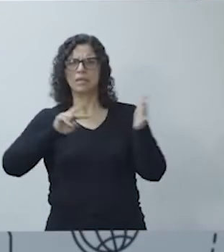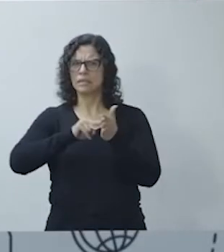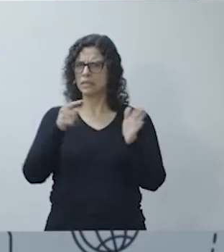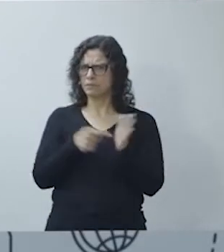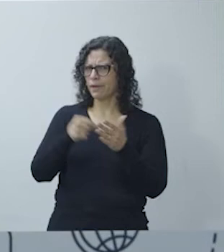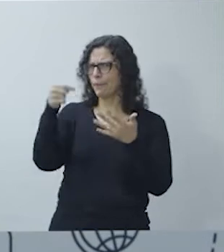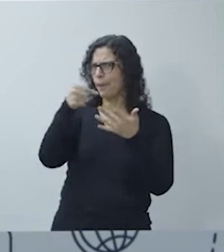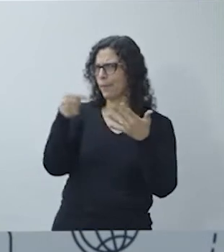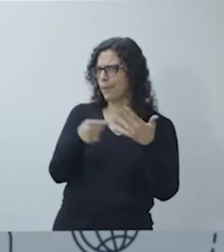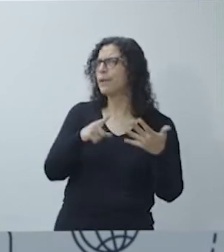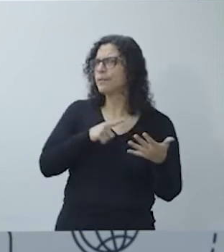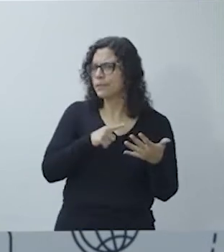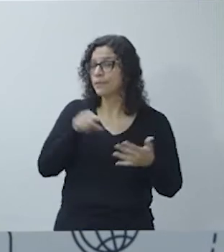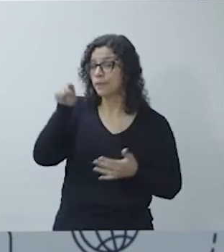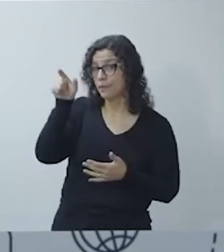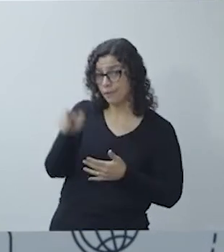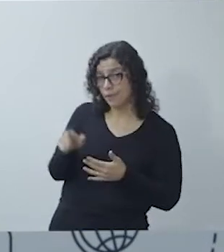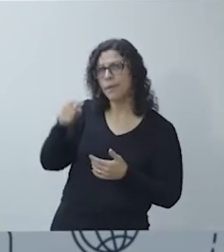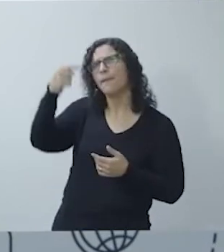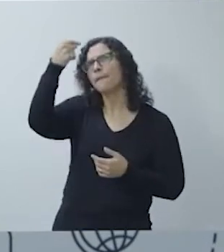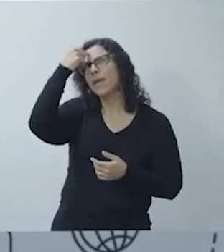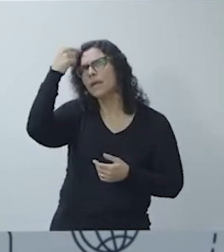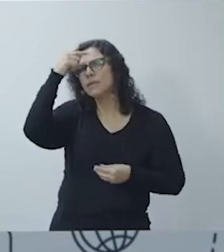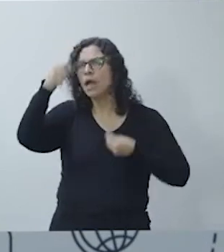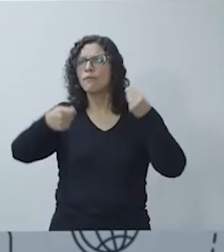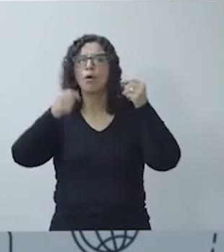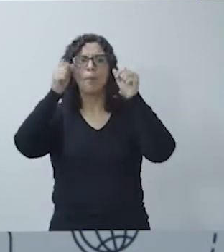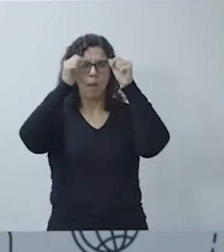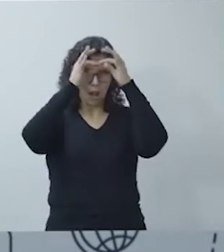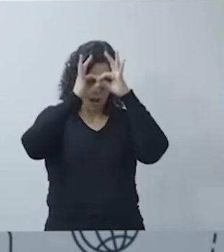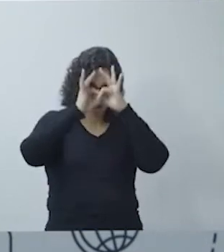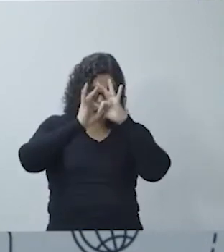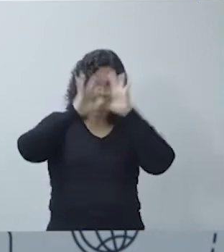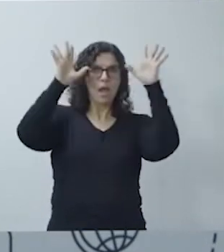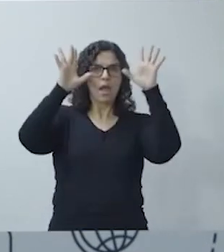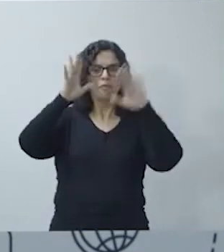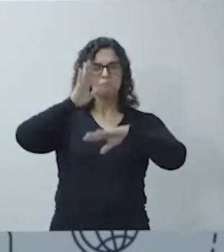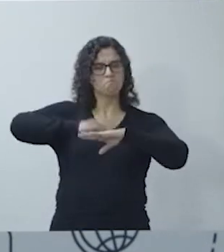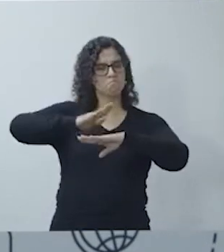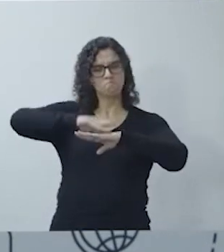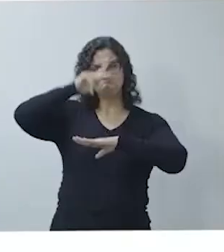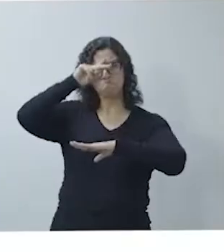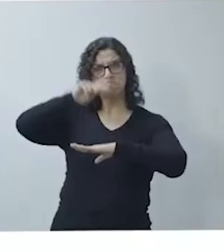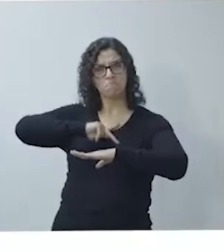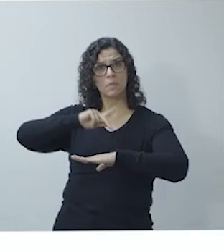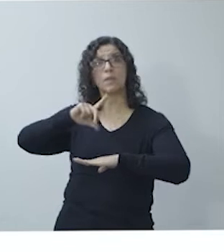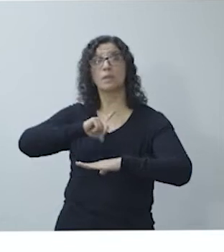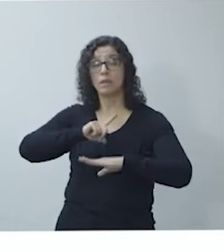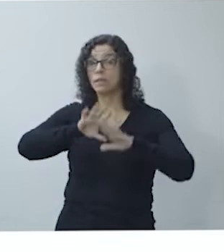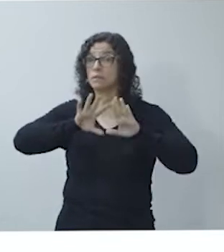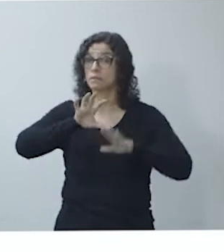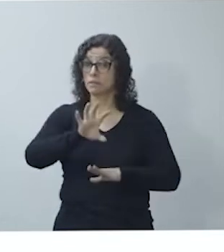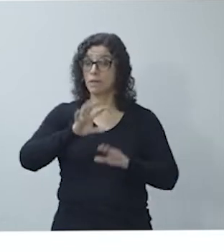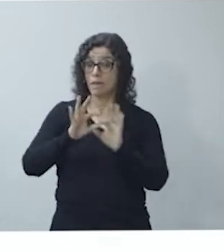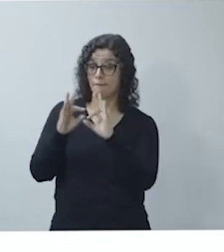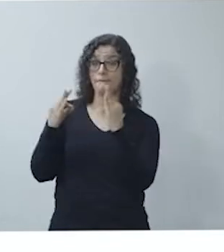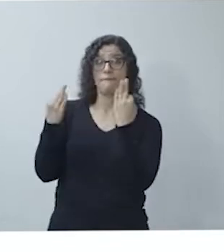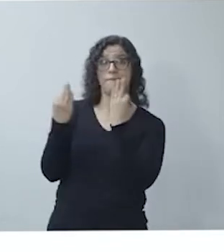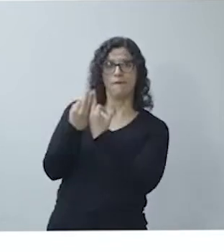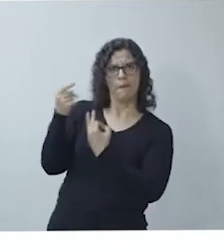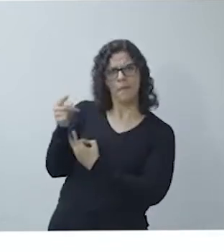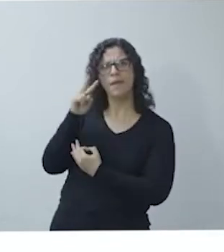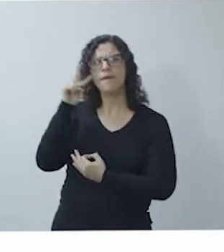outras coisas, Antenor pensava livremente por conta própria. Assim, a família